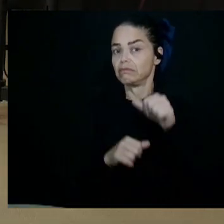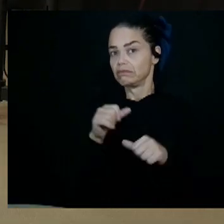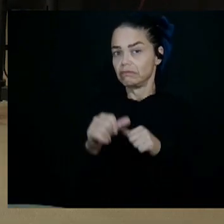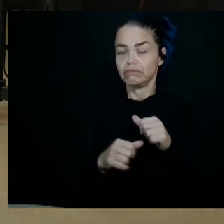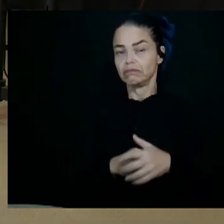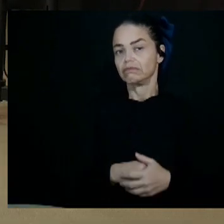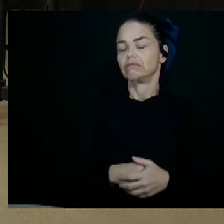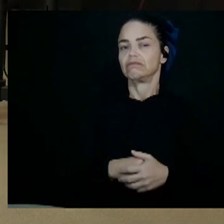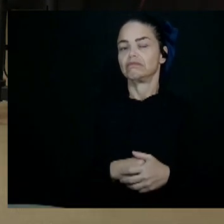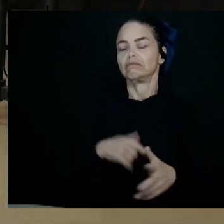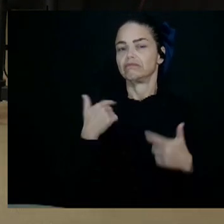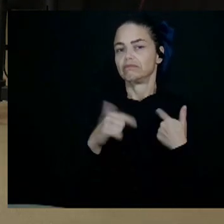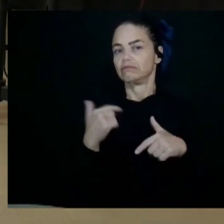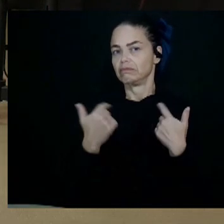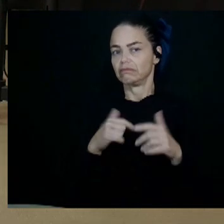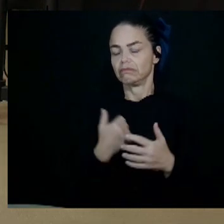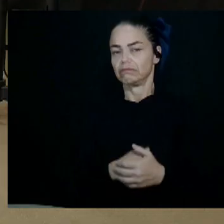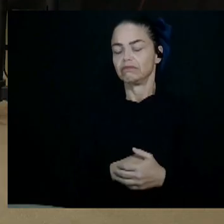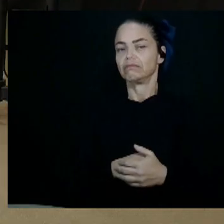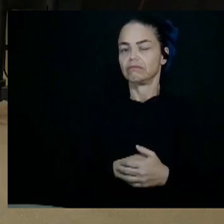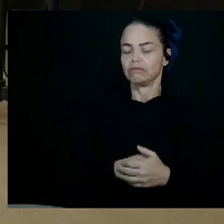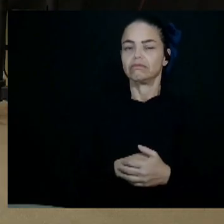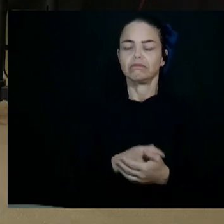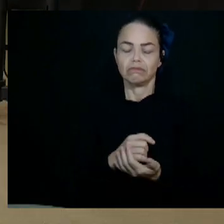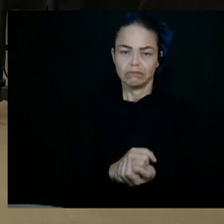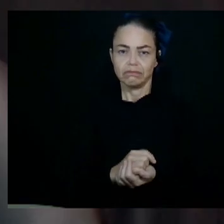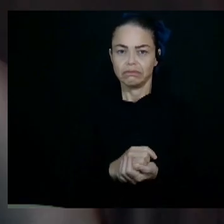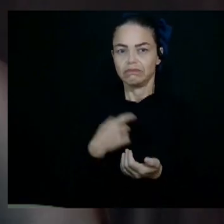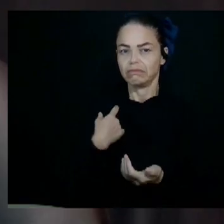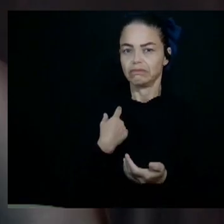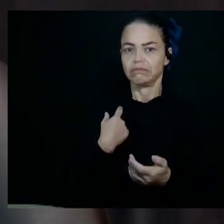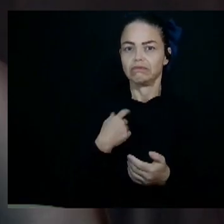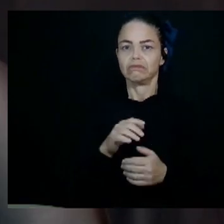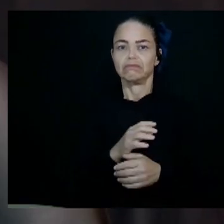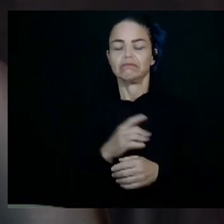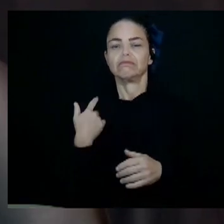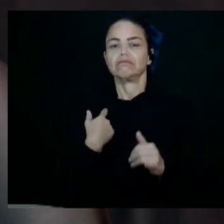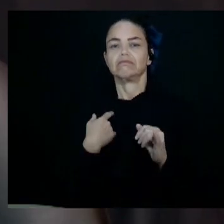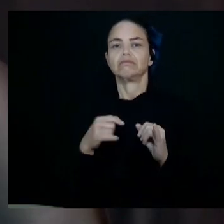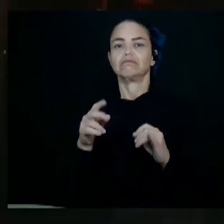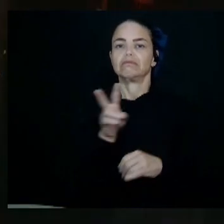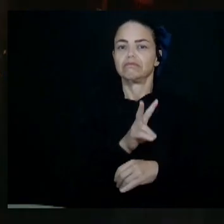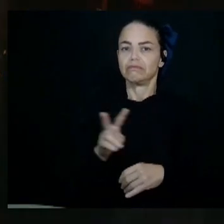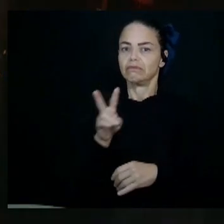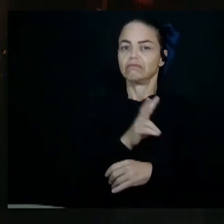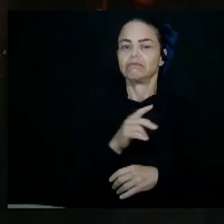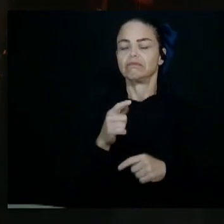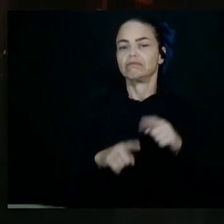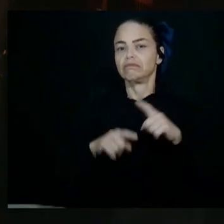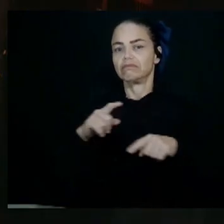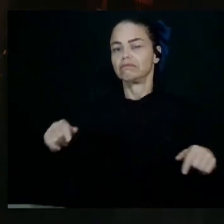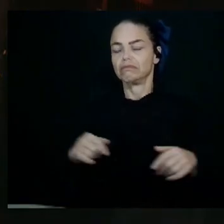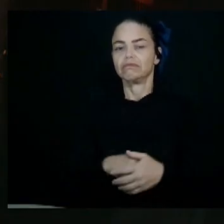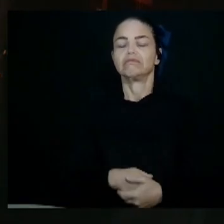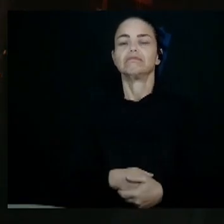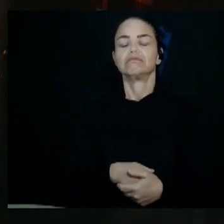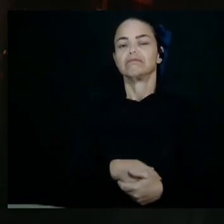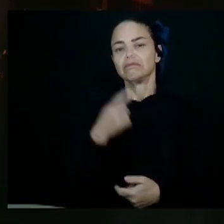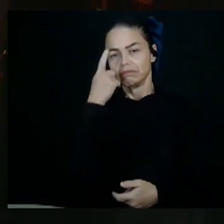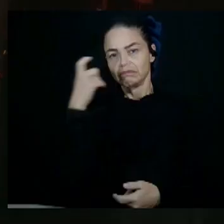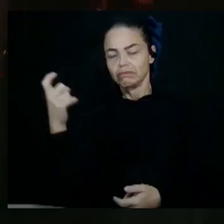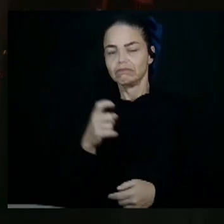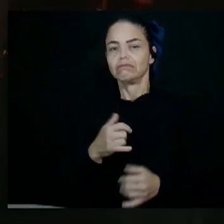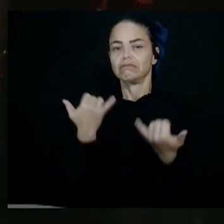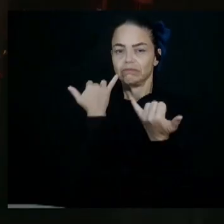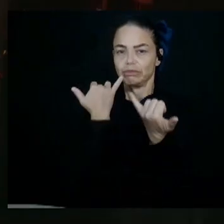a trabalhar com produção de produtos de origem vegetal. Olha só, que interessante. Sim. Interessante. Acho que a